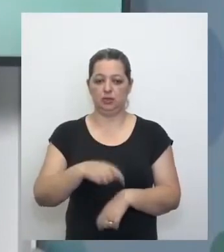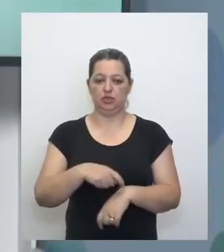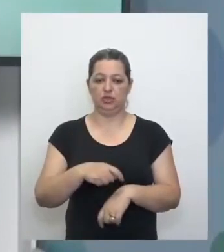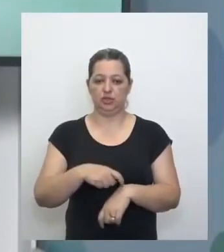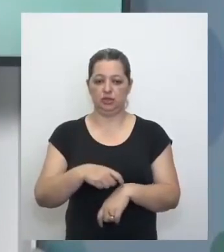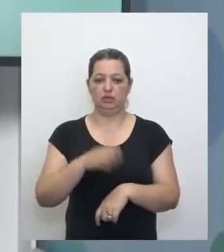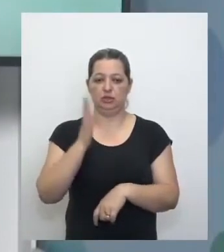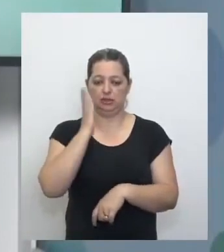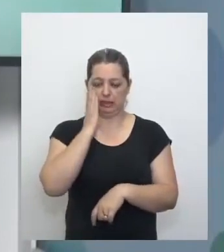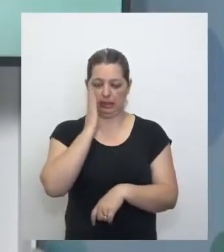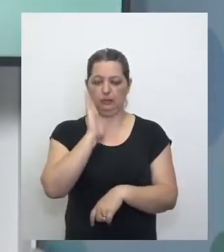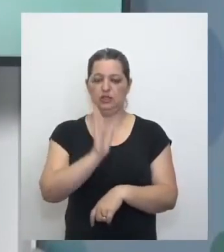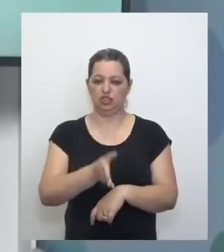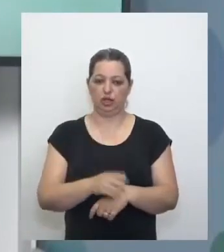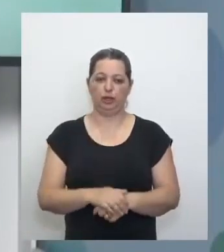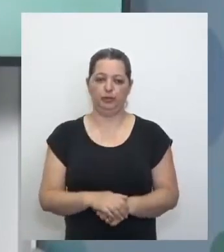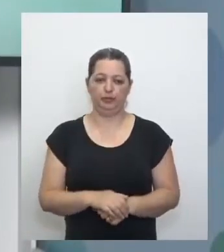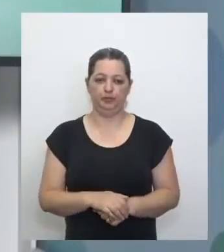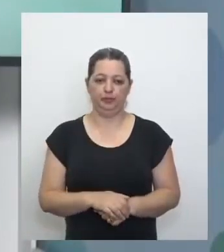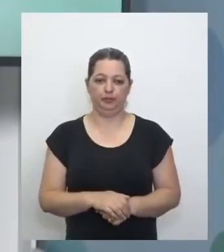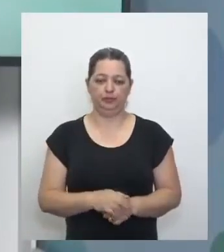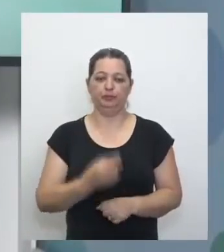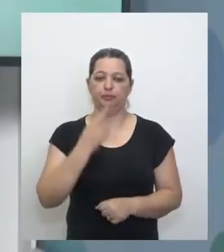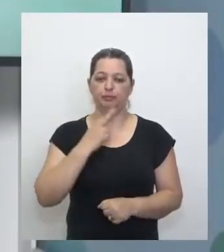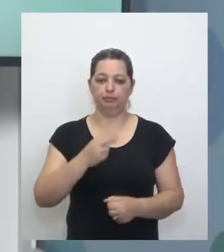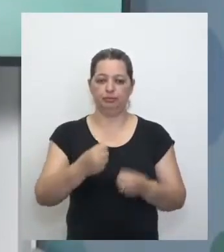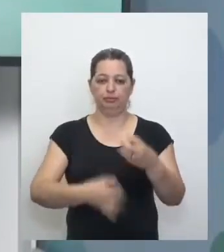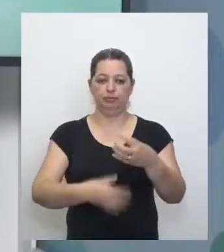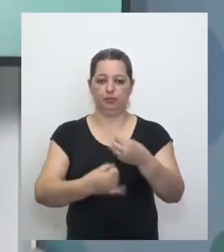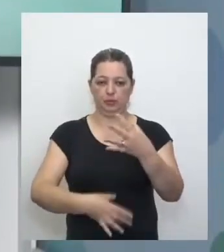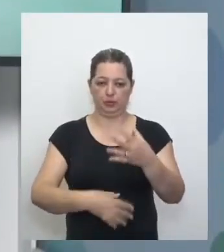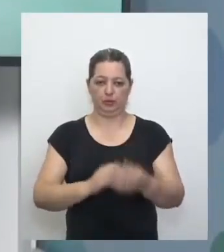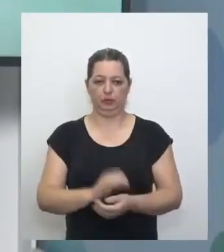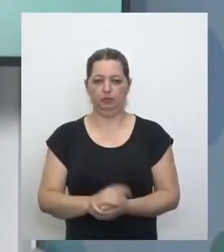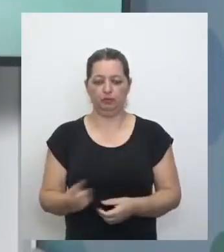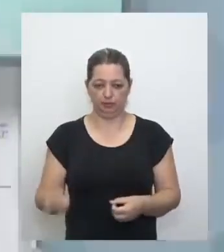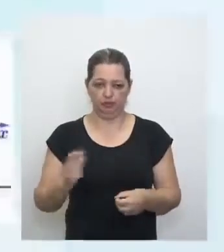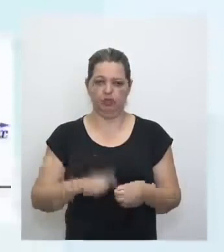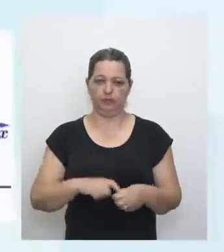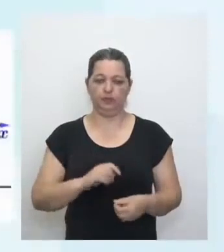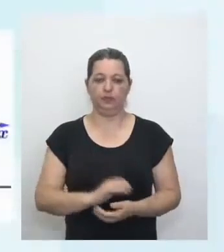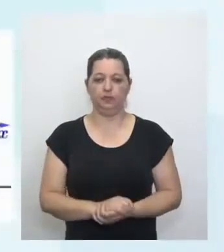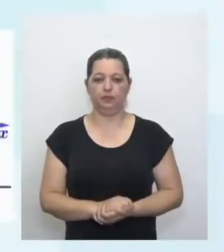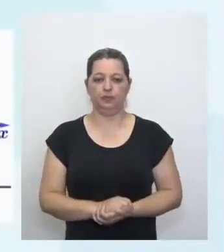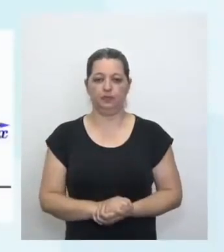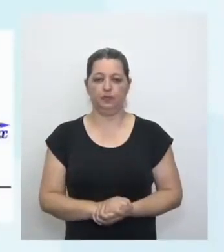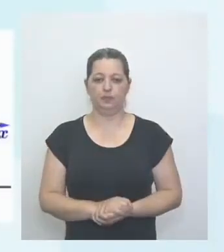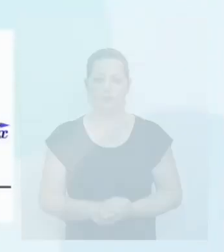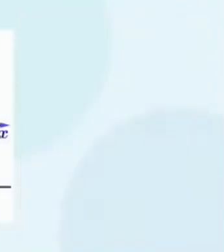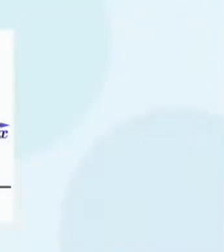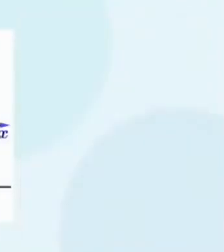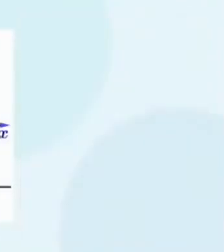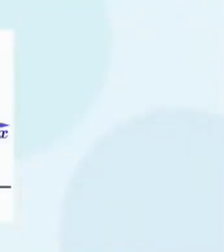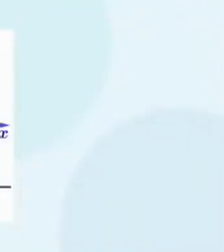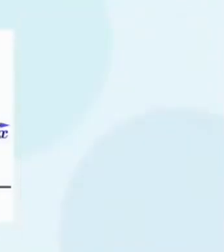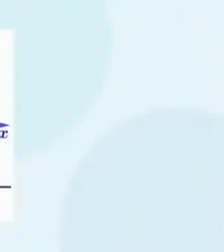gente já sabe qual é, né? Pra vocês colocarem lá no chat para mim qual que é, já voltamos.